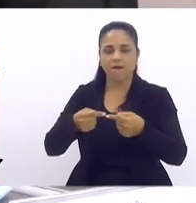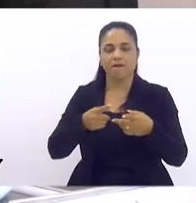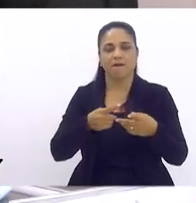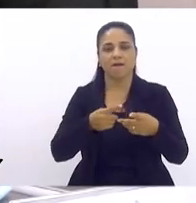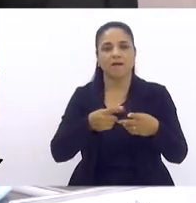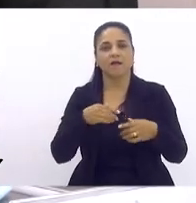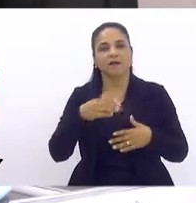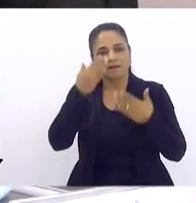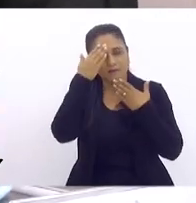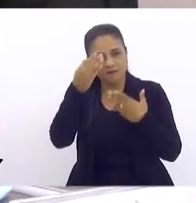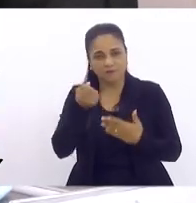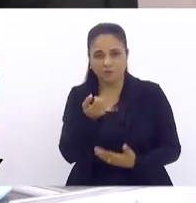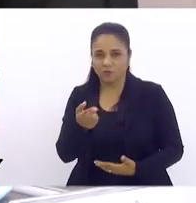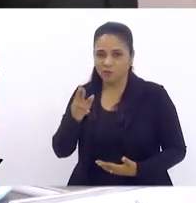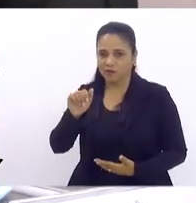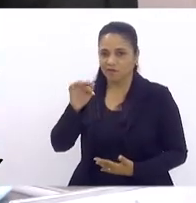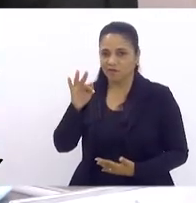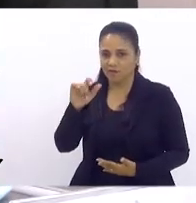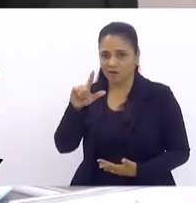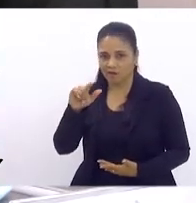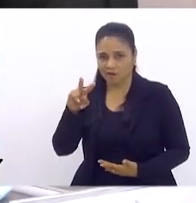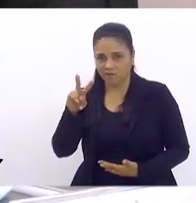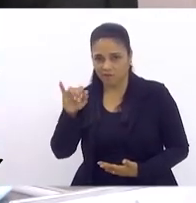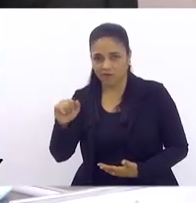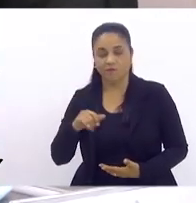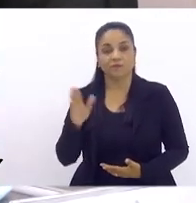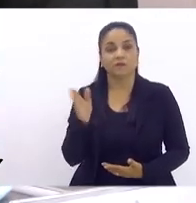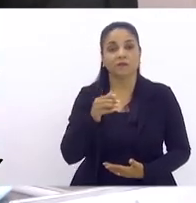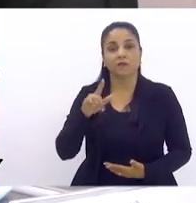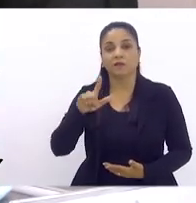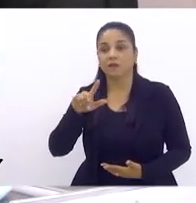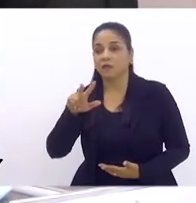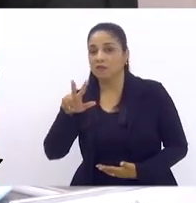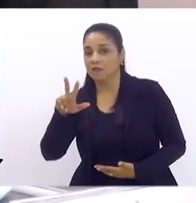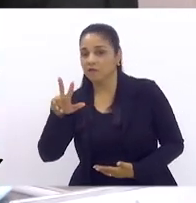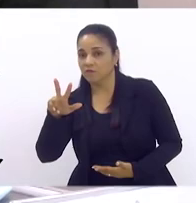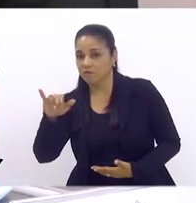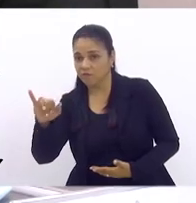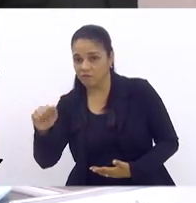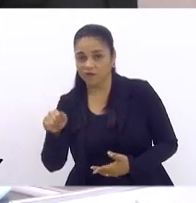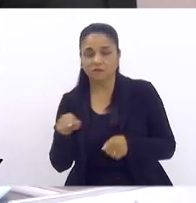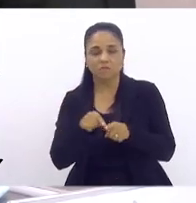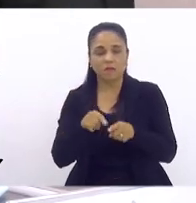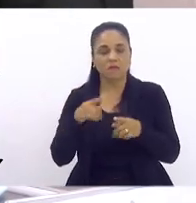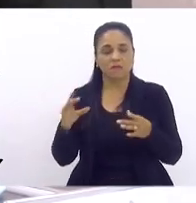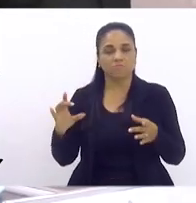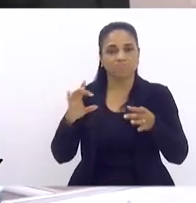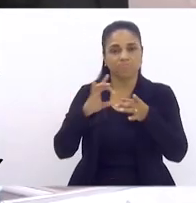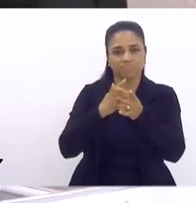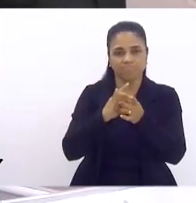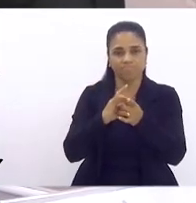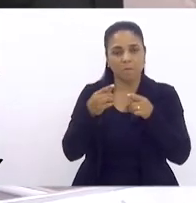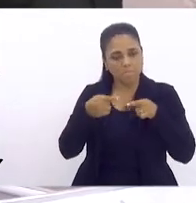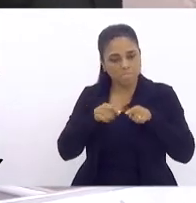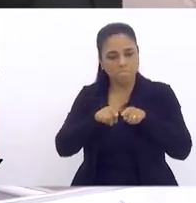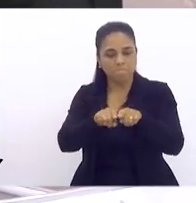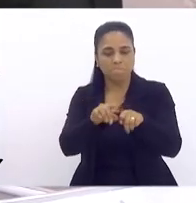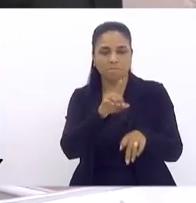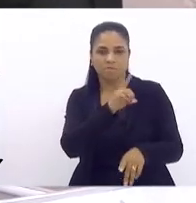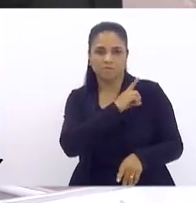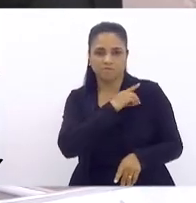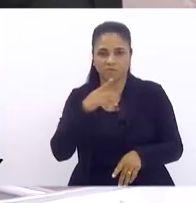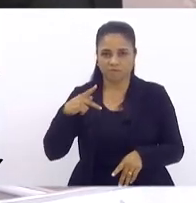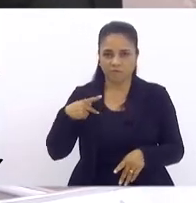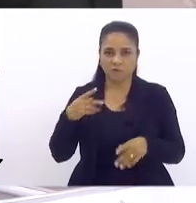aqui Doutora Flávia Doutora Lívia que a Defensoria Pública é uma parceria aqui dessa casa é da Comissão de Direitos